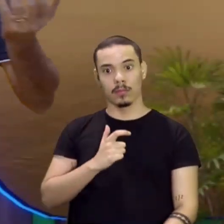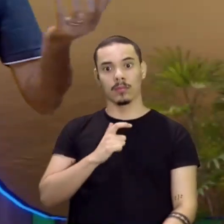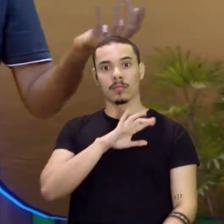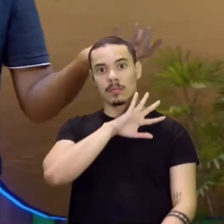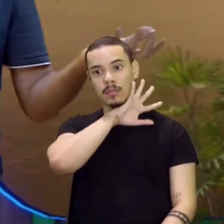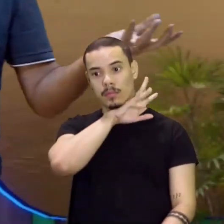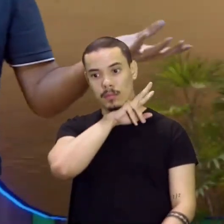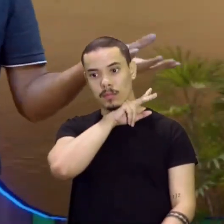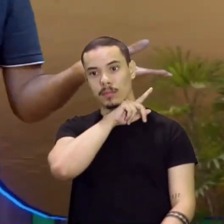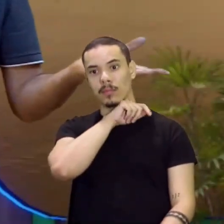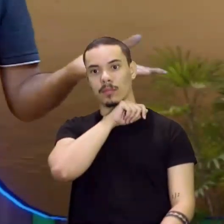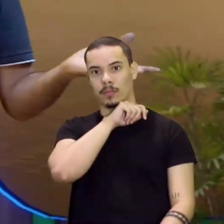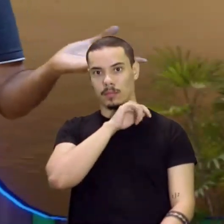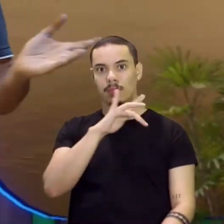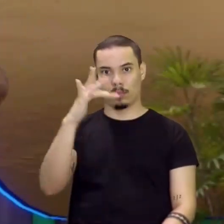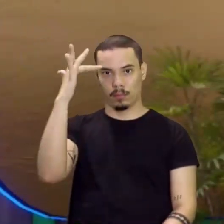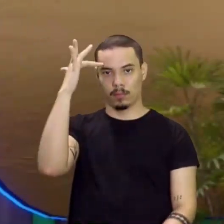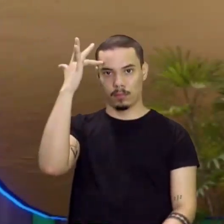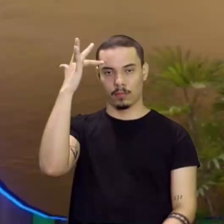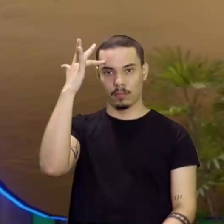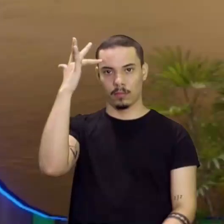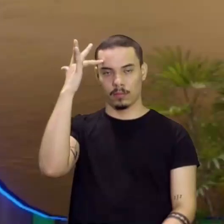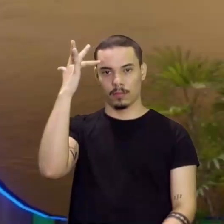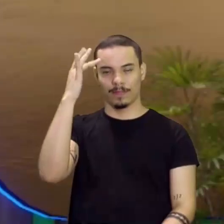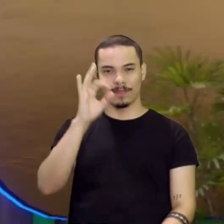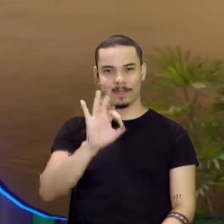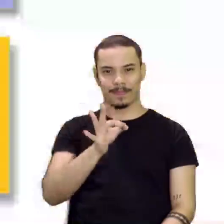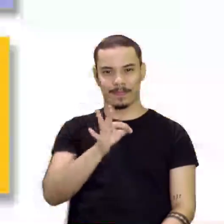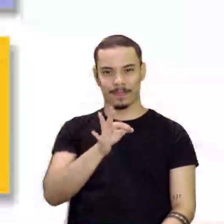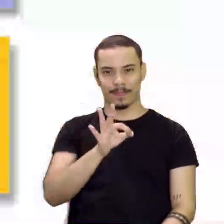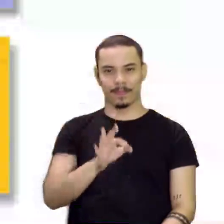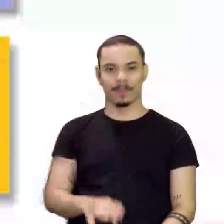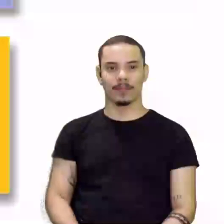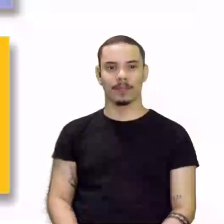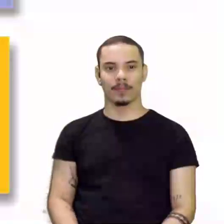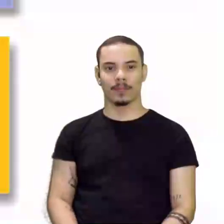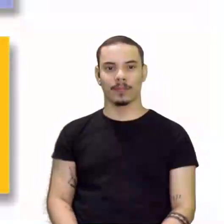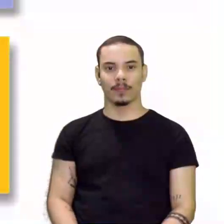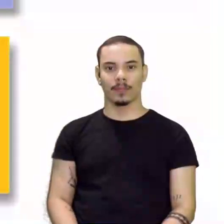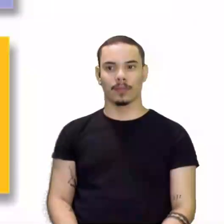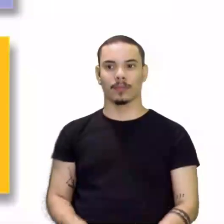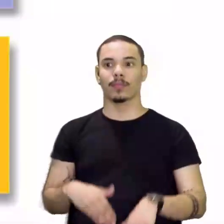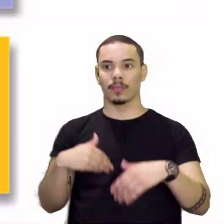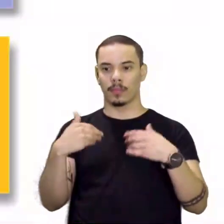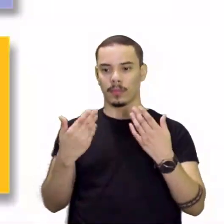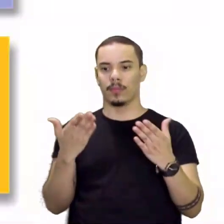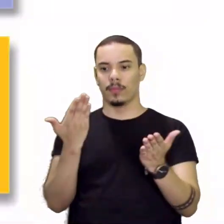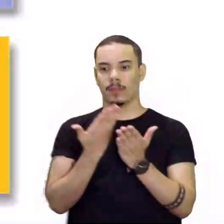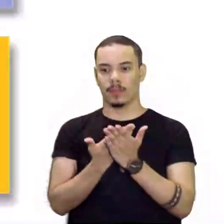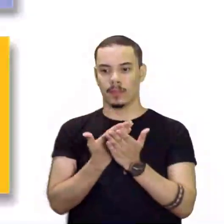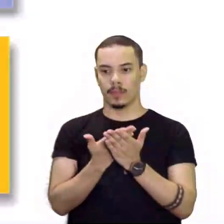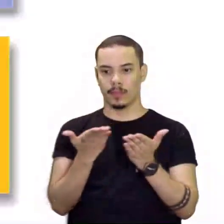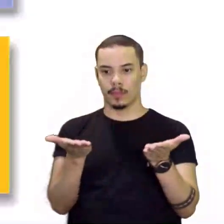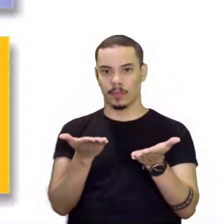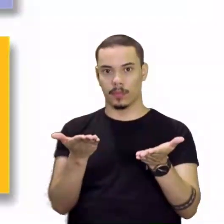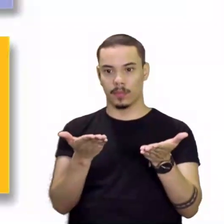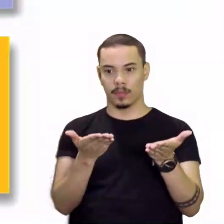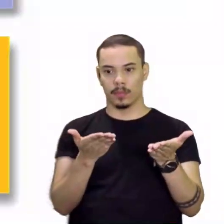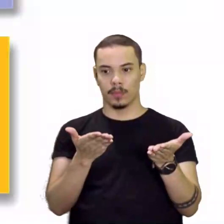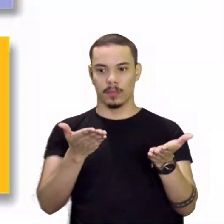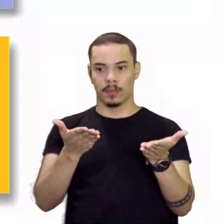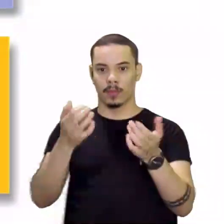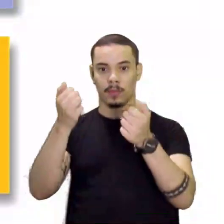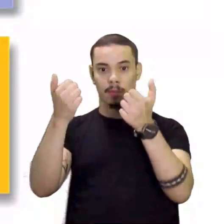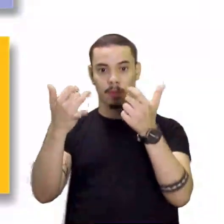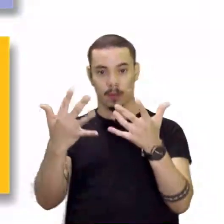Eu sou um animal, claro, um animal racional. Beleza? E aí, nessa nossa aula de hoje, falando do relevo, nós vamos